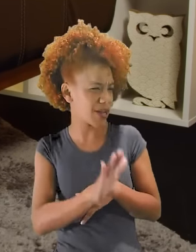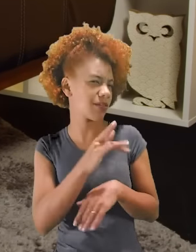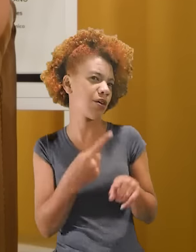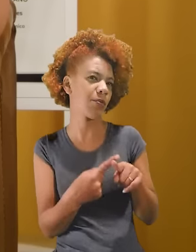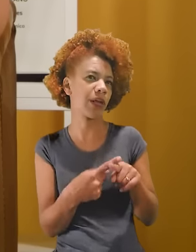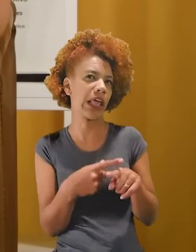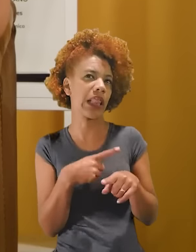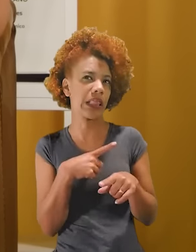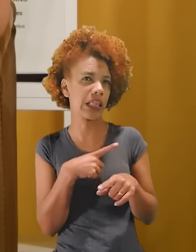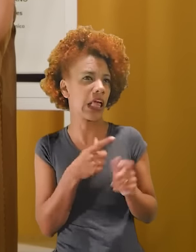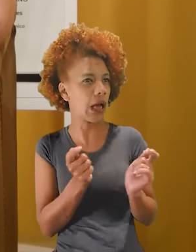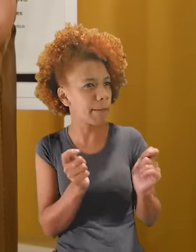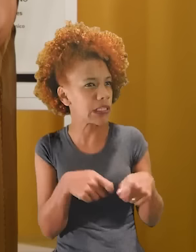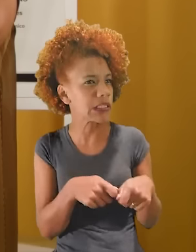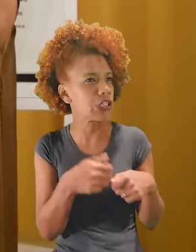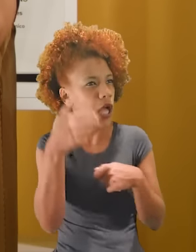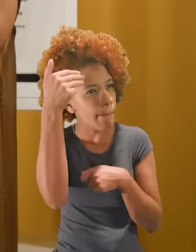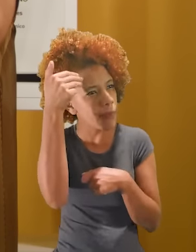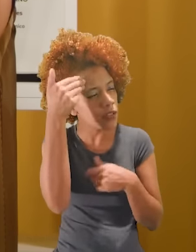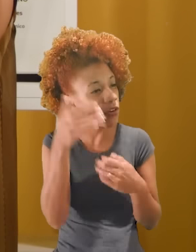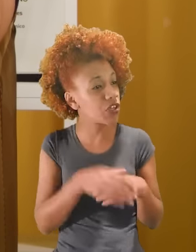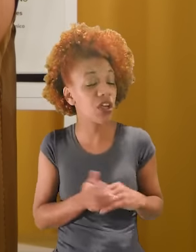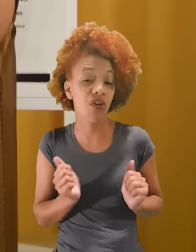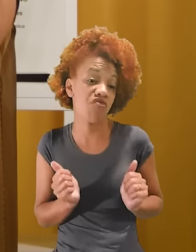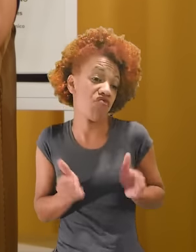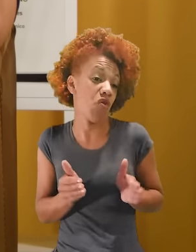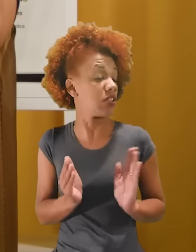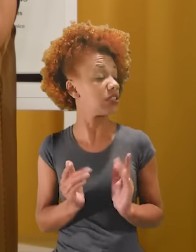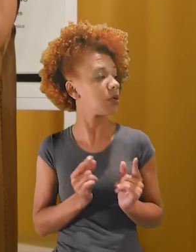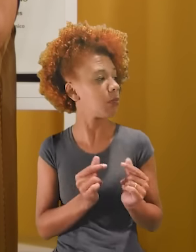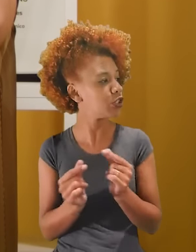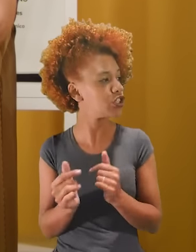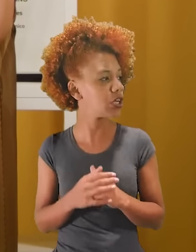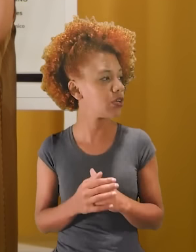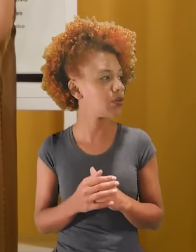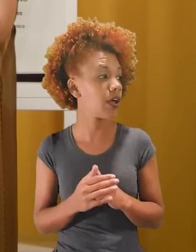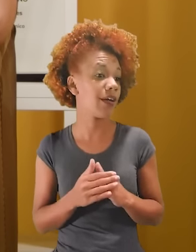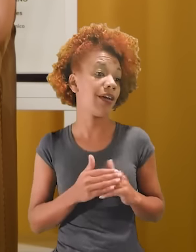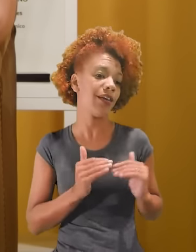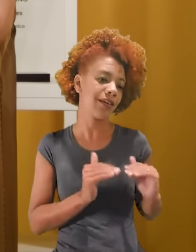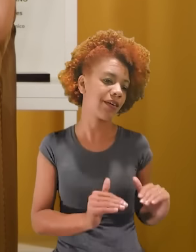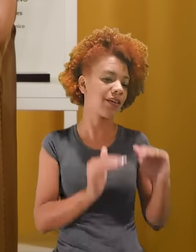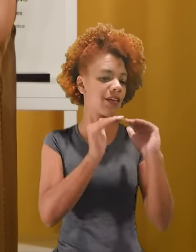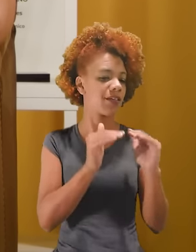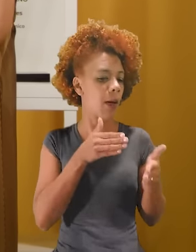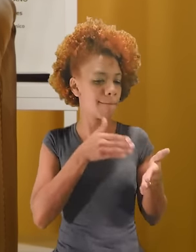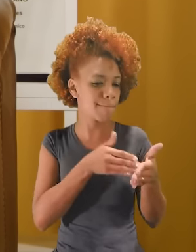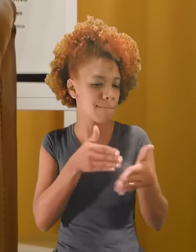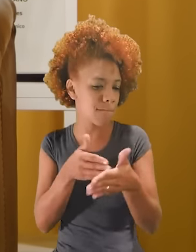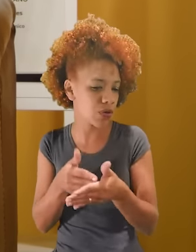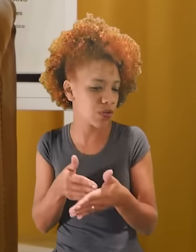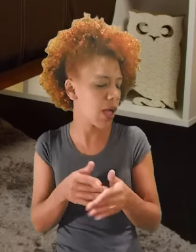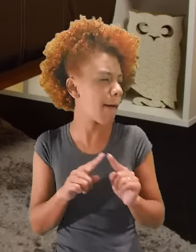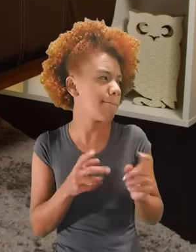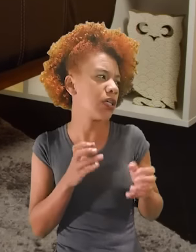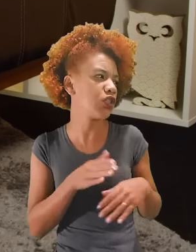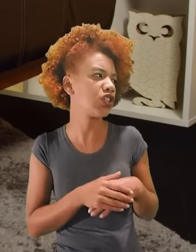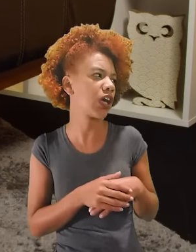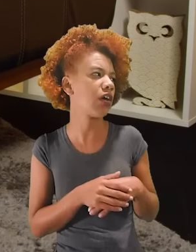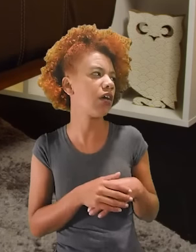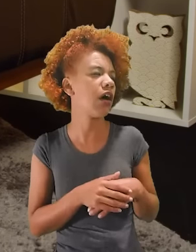você tem que ter uma capacidade mental de falar foda-se pro dinheiro. Exatamente. E a gente cresceu numa coisa muito limitada. Eu já pirei